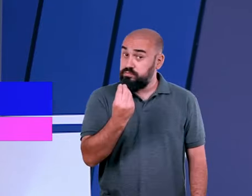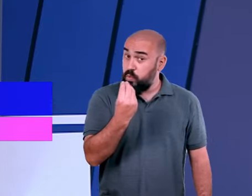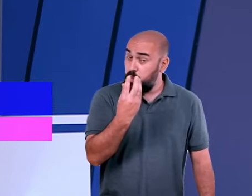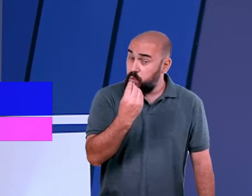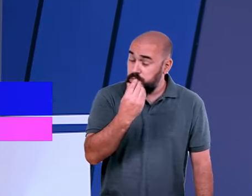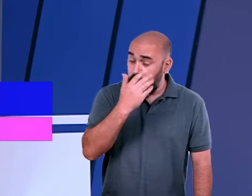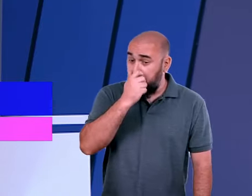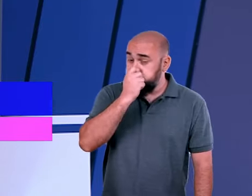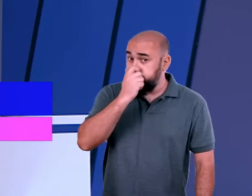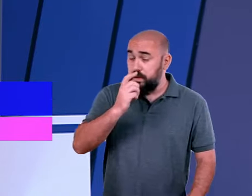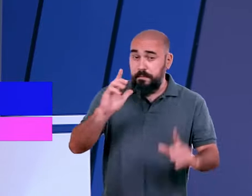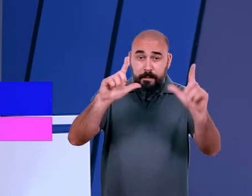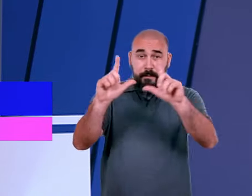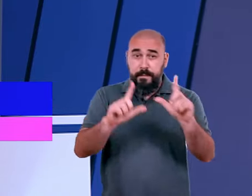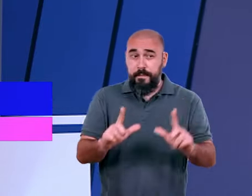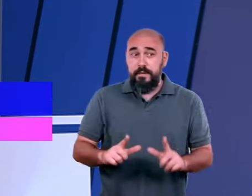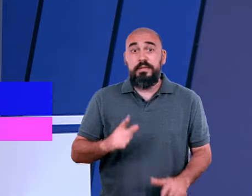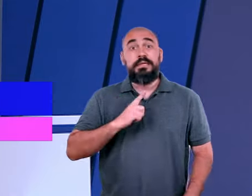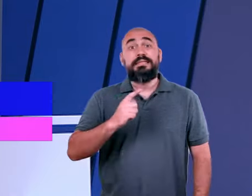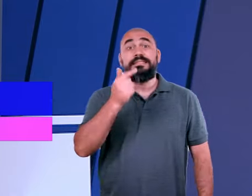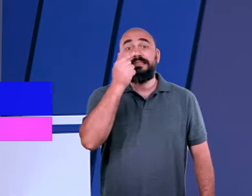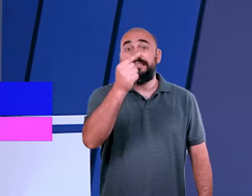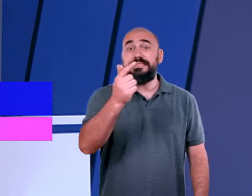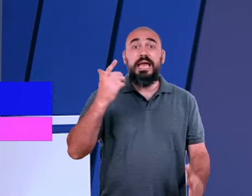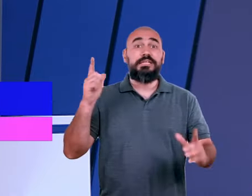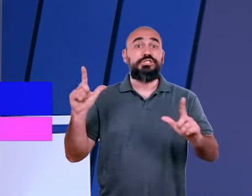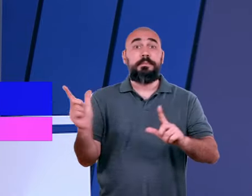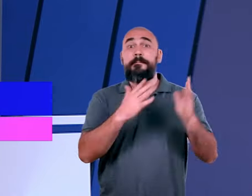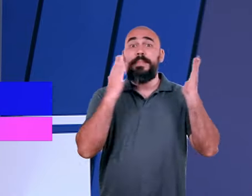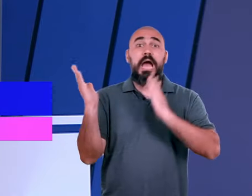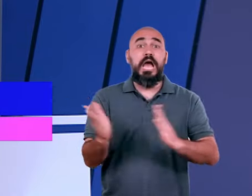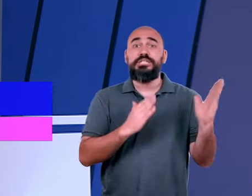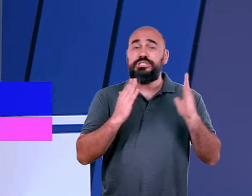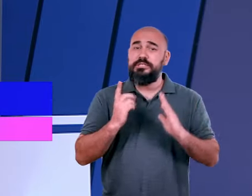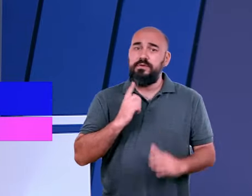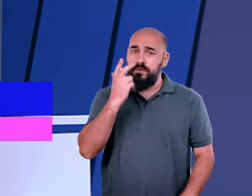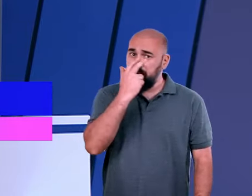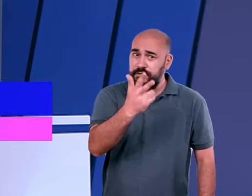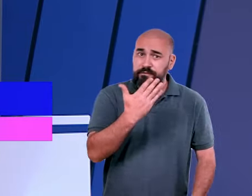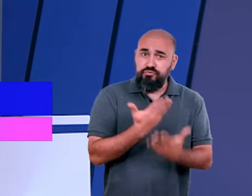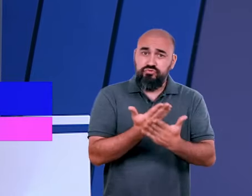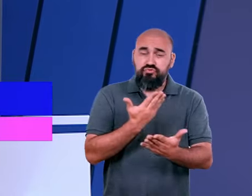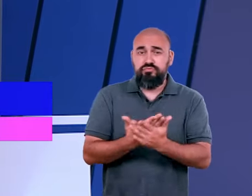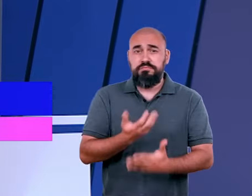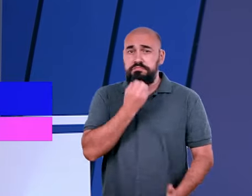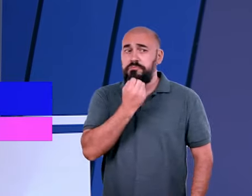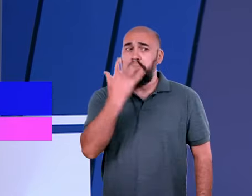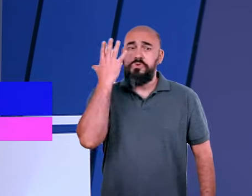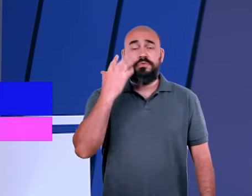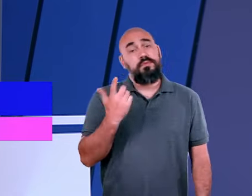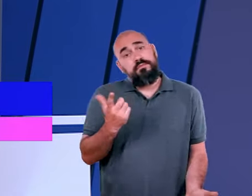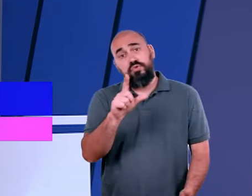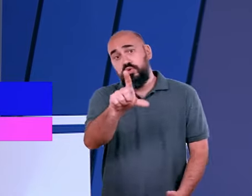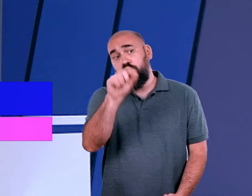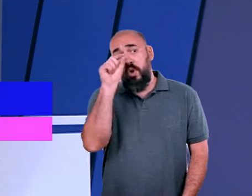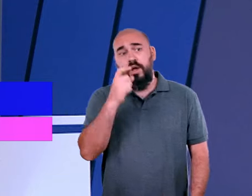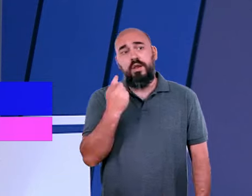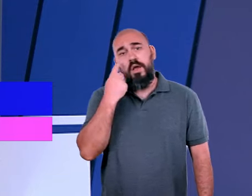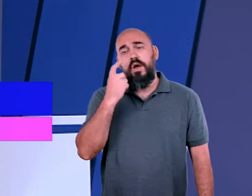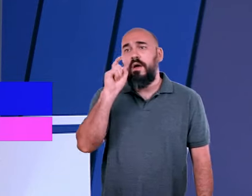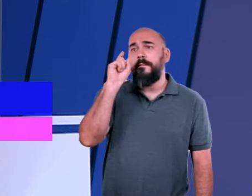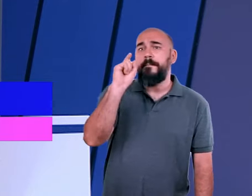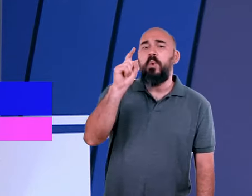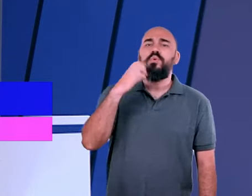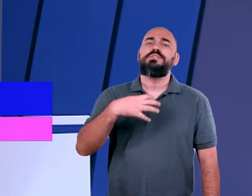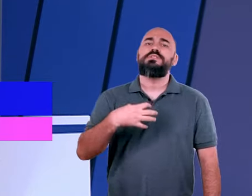Aqui embaixo tem mais de 7 páginas com estudos à sua disposição. Então você escolhe um estudo bíblico, eu vou escolher esse